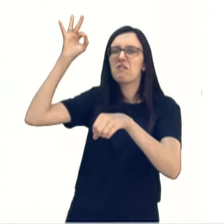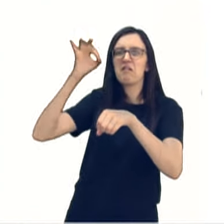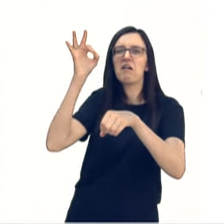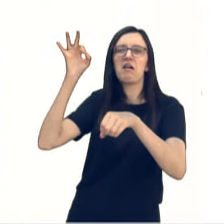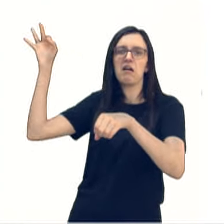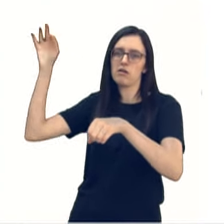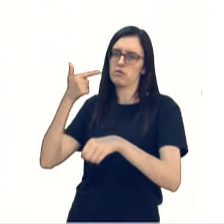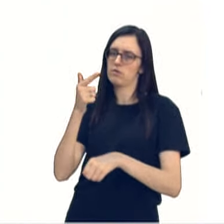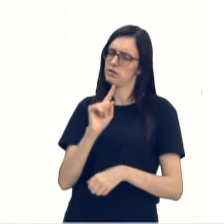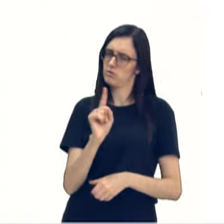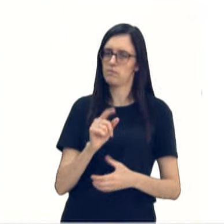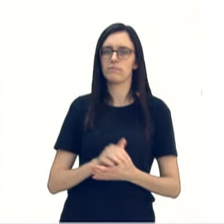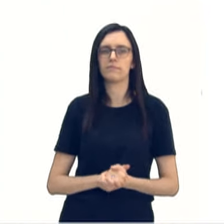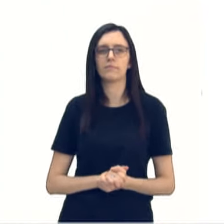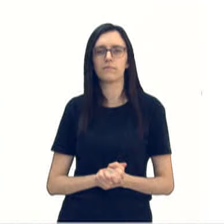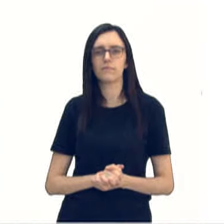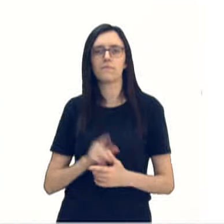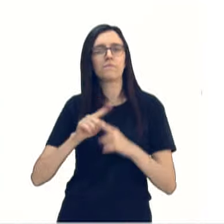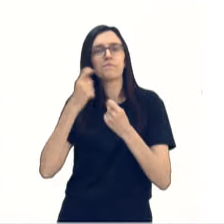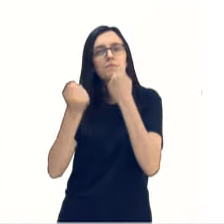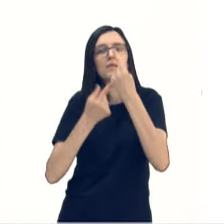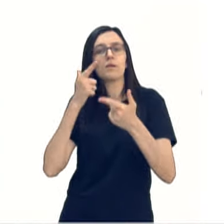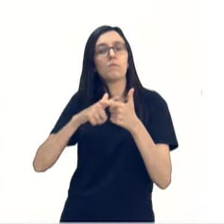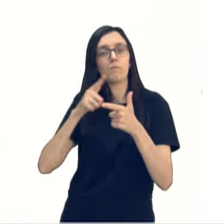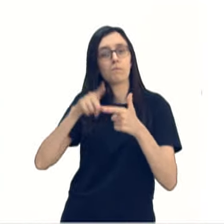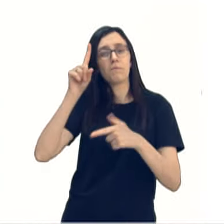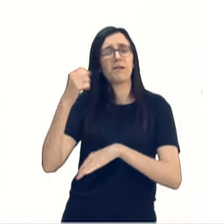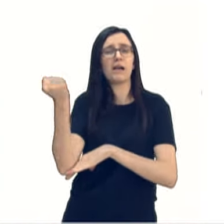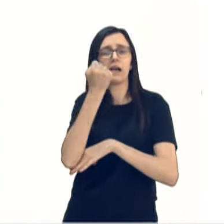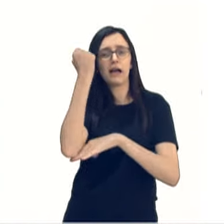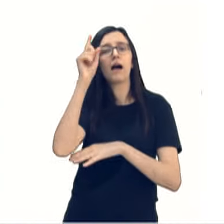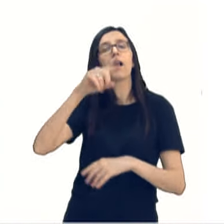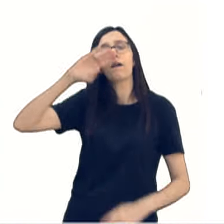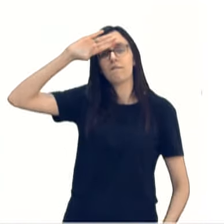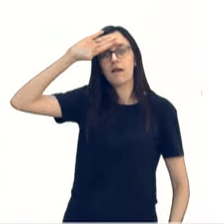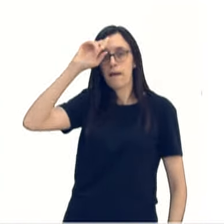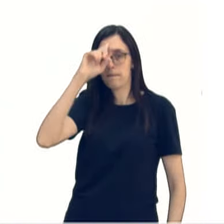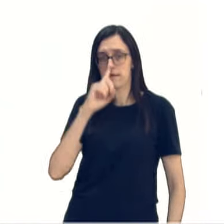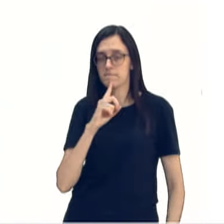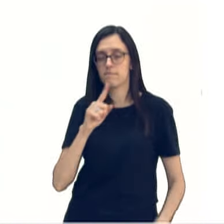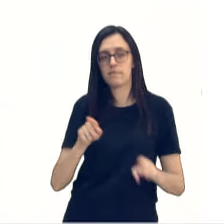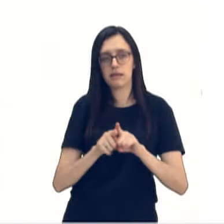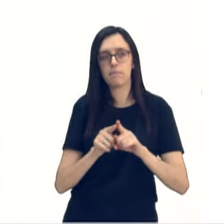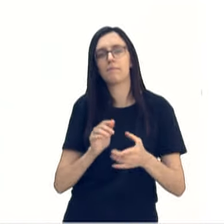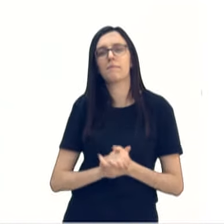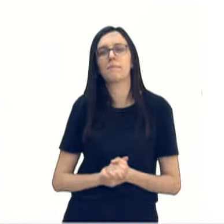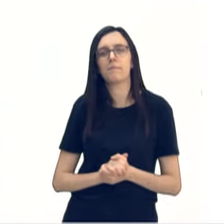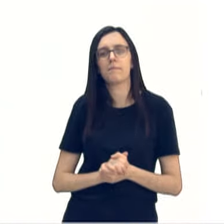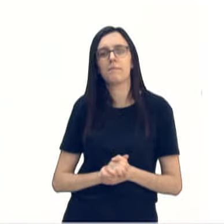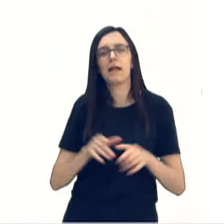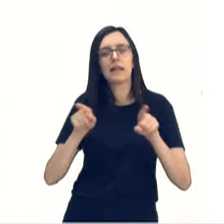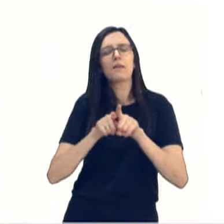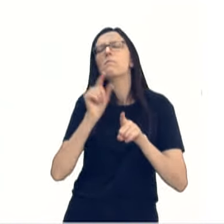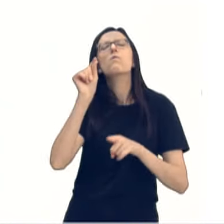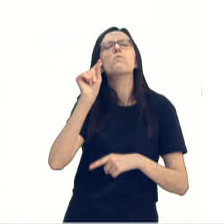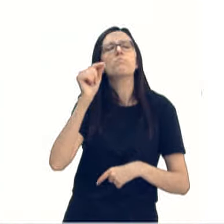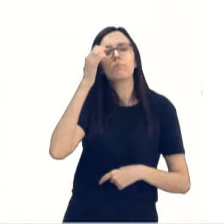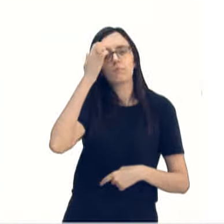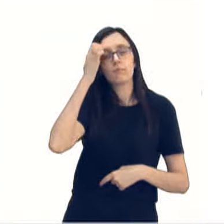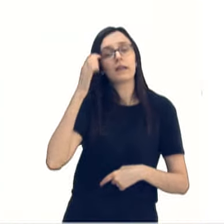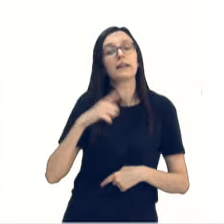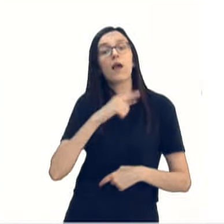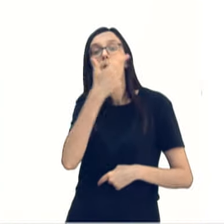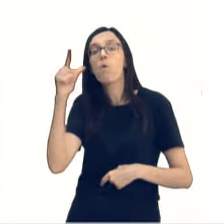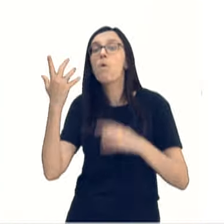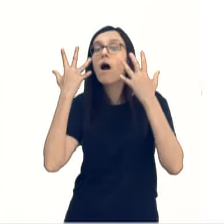uma outra doença que eu comentei um pouco, mas em algumas regiões do Brasil um problema grave, febre amarela. E por ter repositório natural, o que é isso? Tem outros